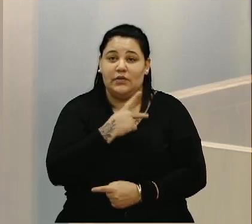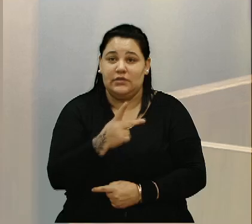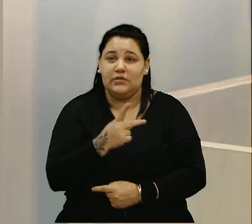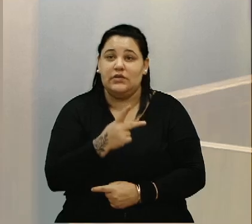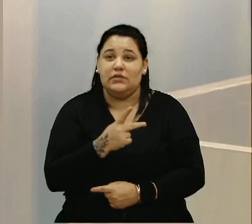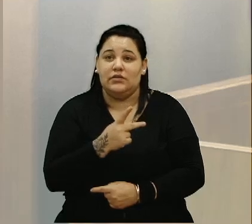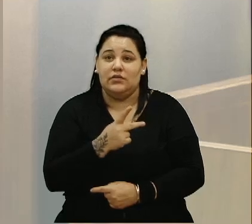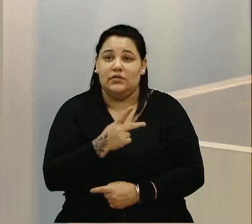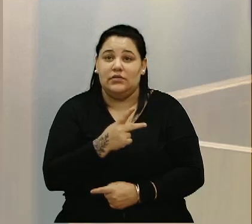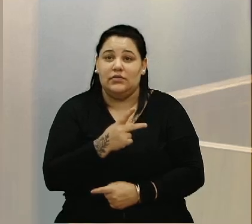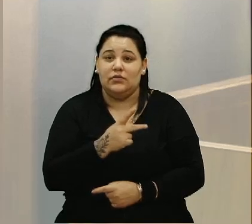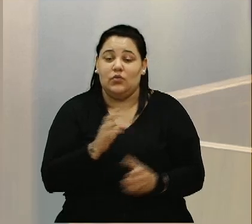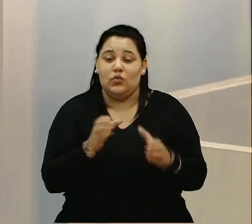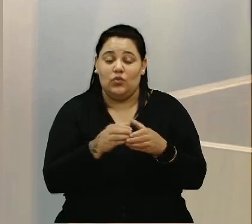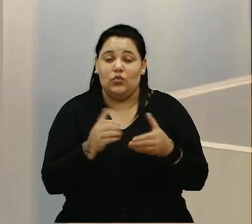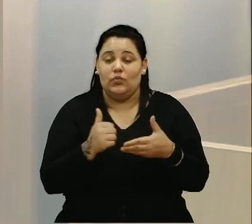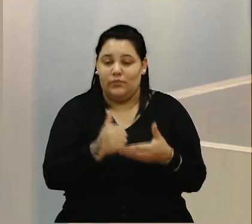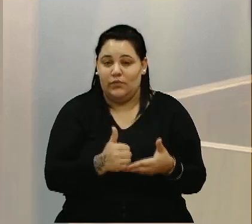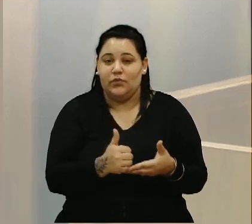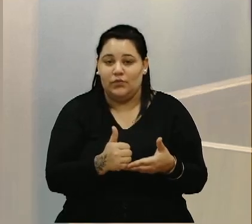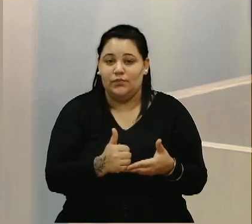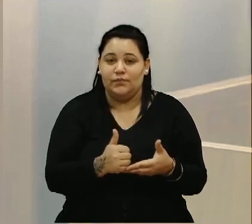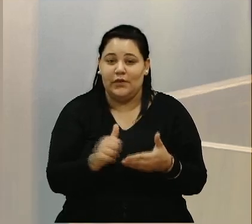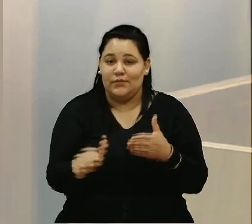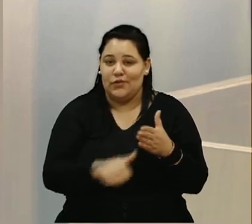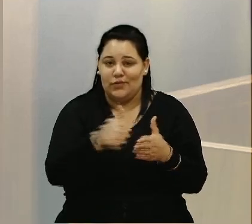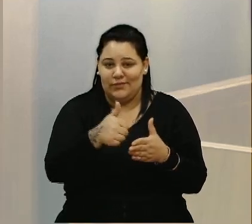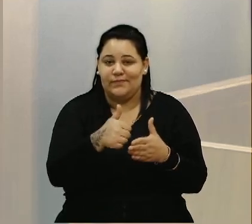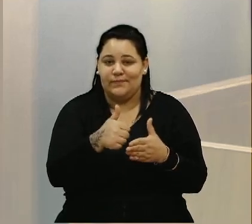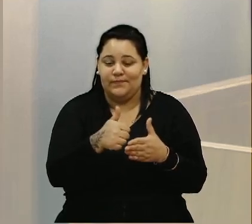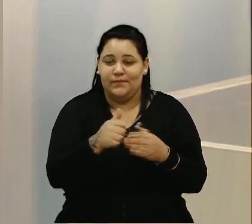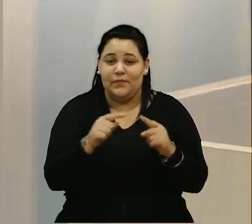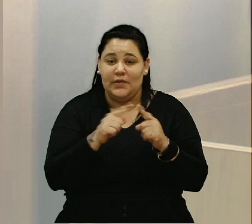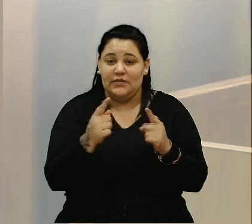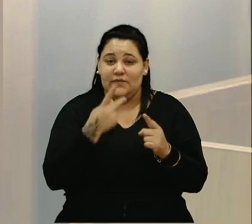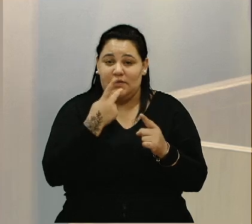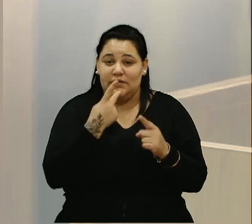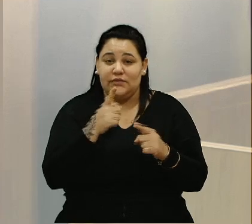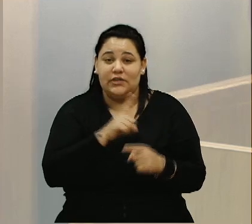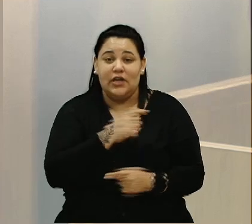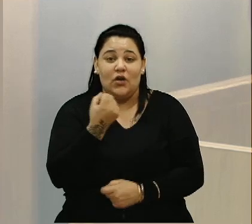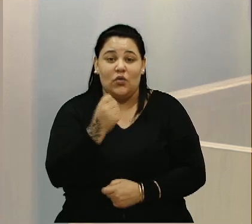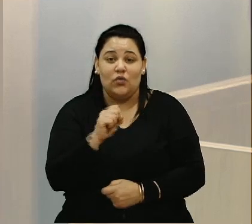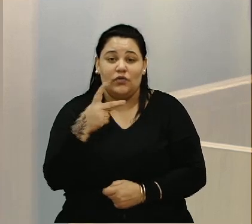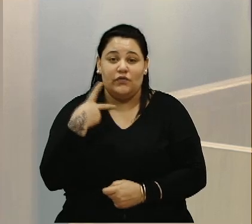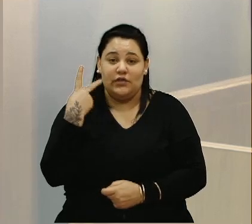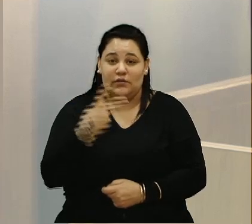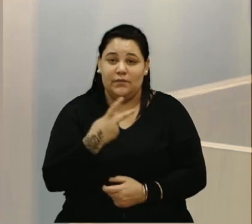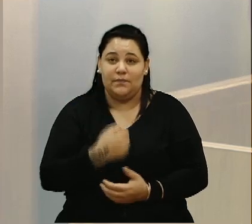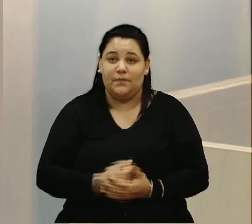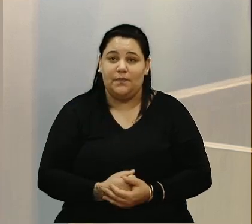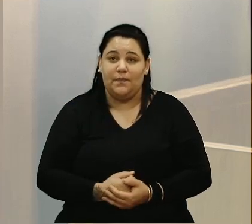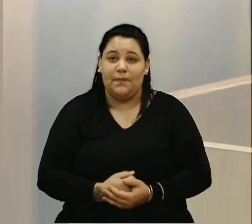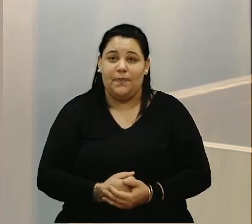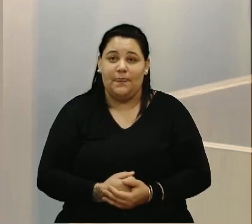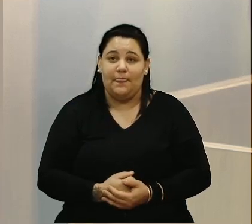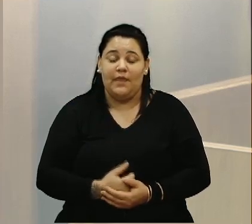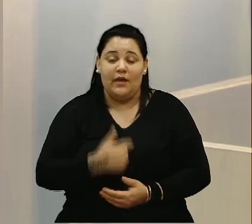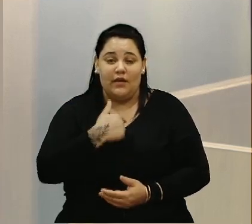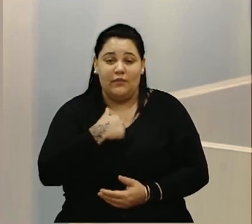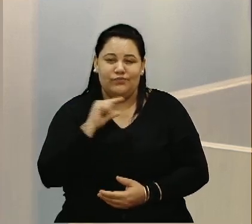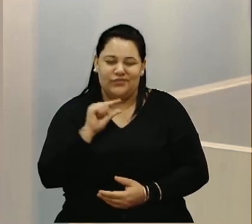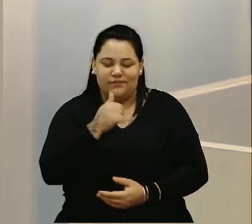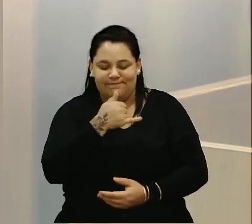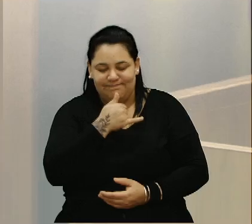Frente Parlamentar, mas dizendo que é composto por 8 vereadores. Juro que fiquei um pouco sentido ali